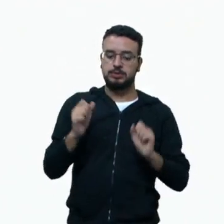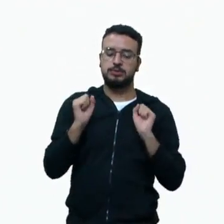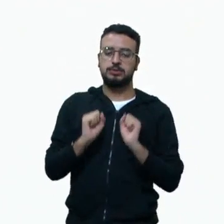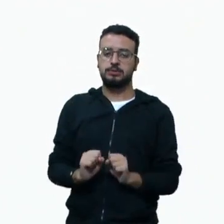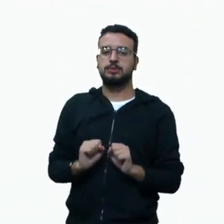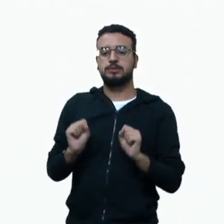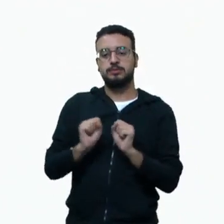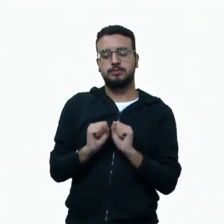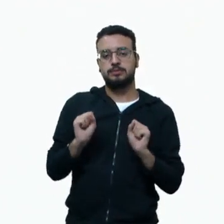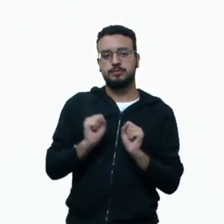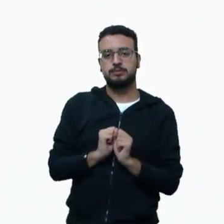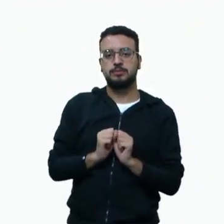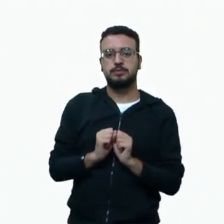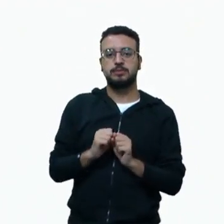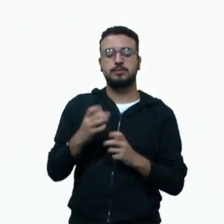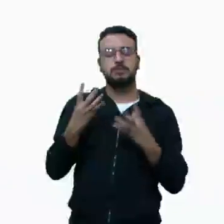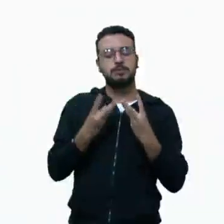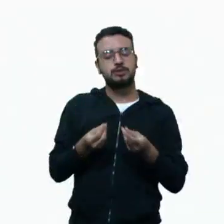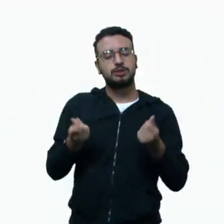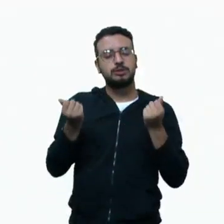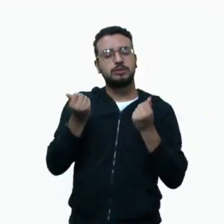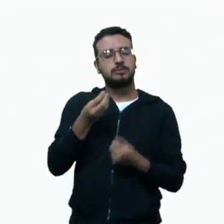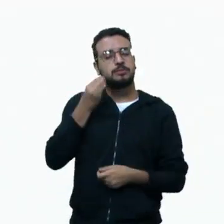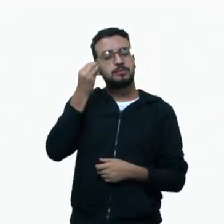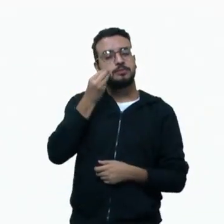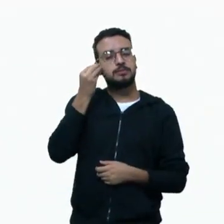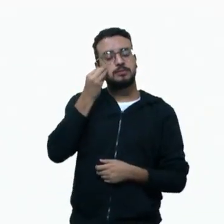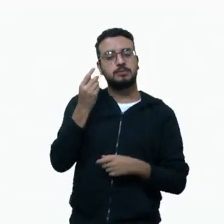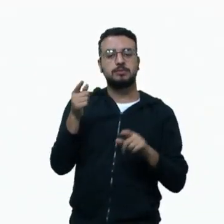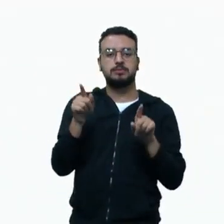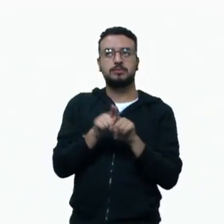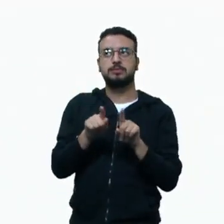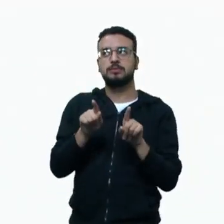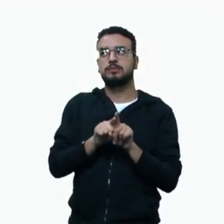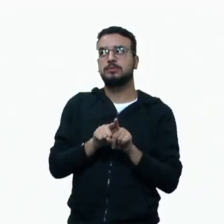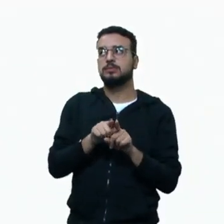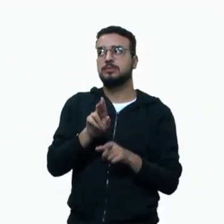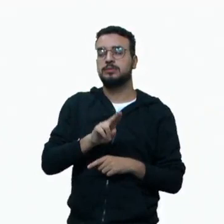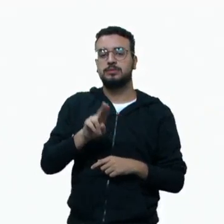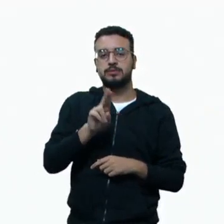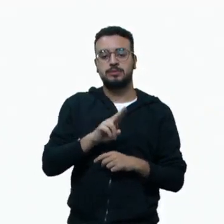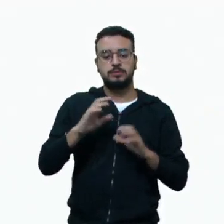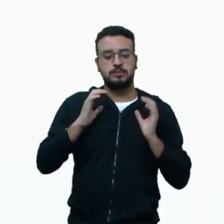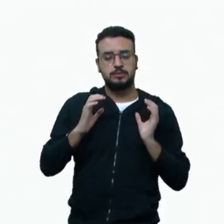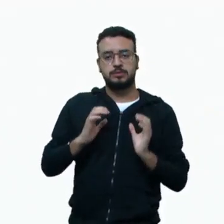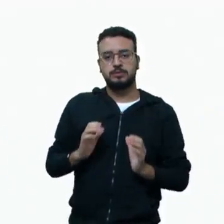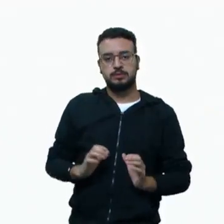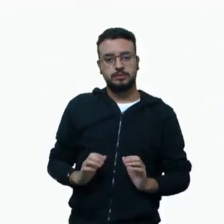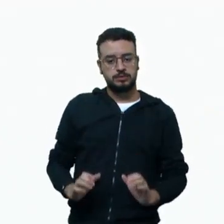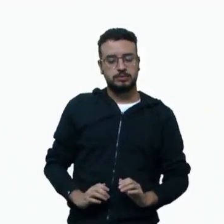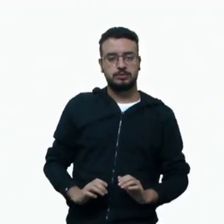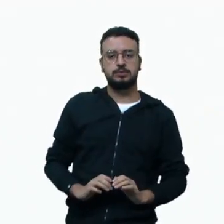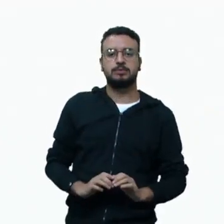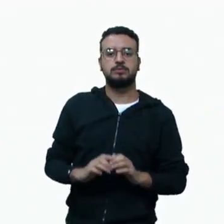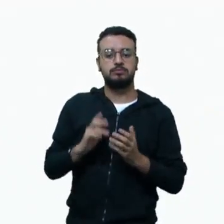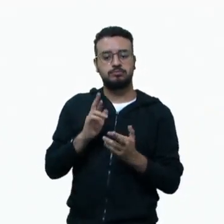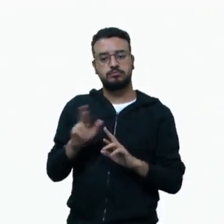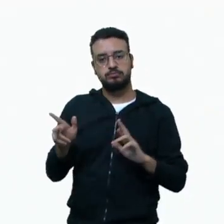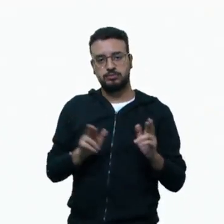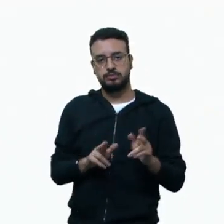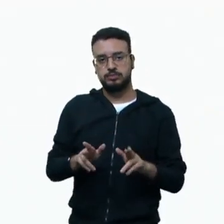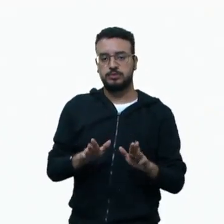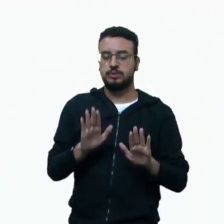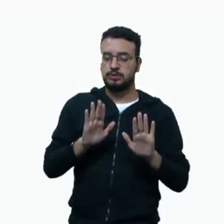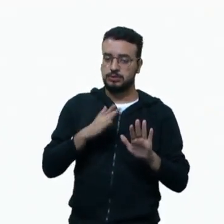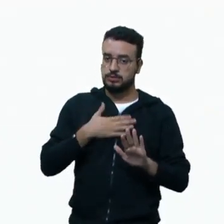de experiências e vão programar o comportamento instintivo. Calma, tem muita aula ainda e eu vou